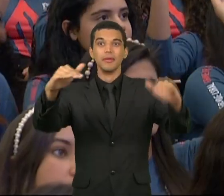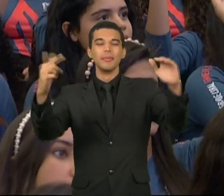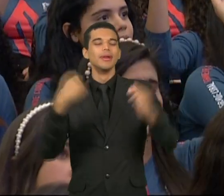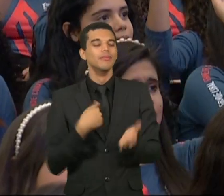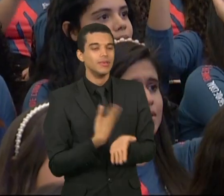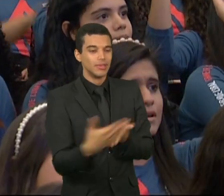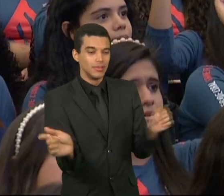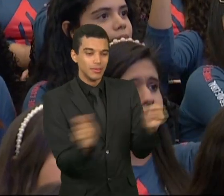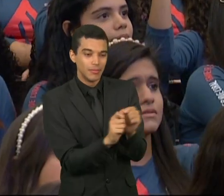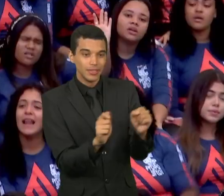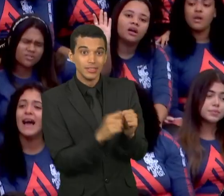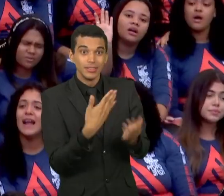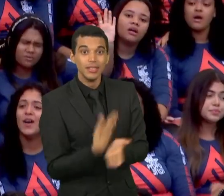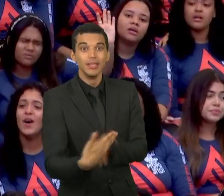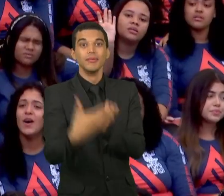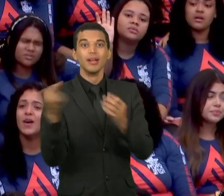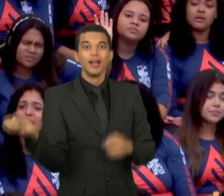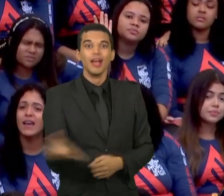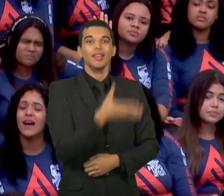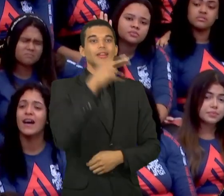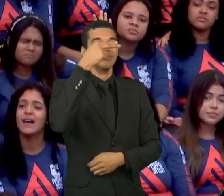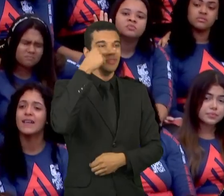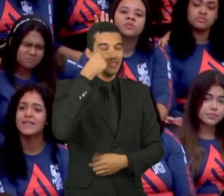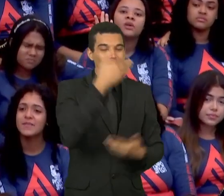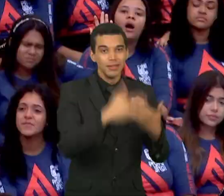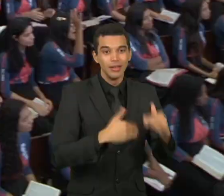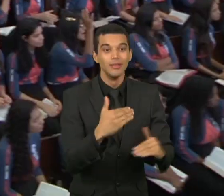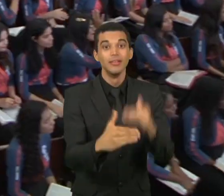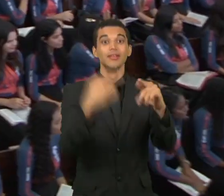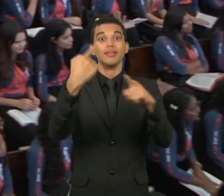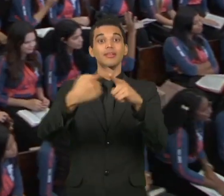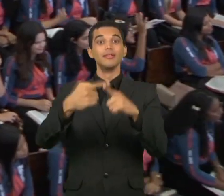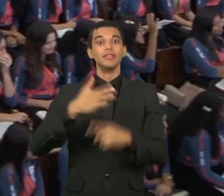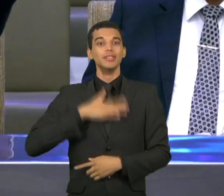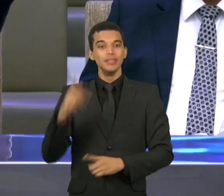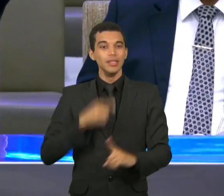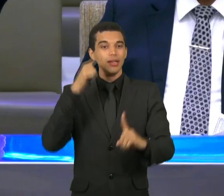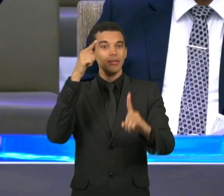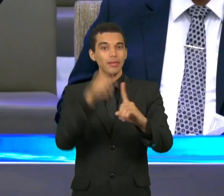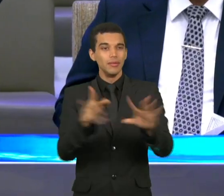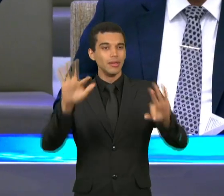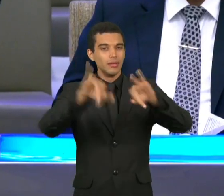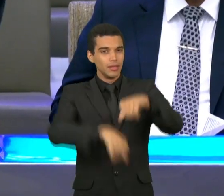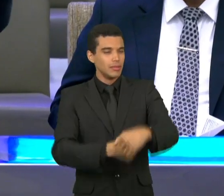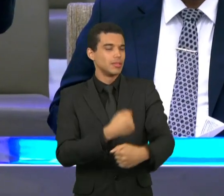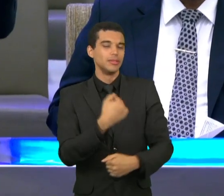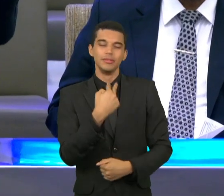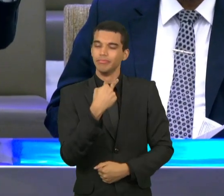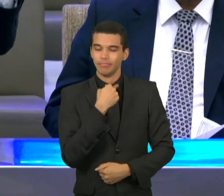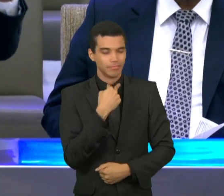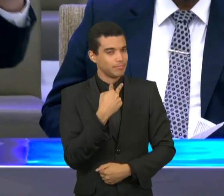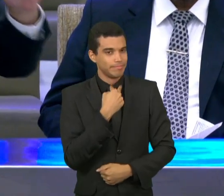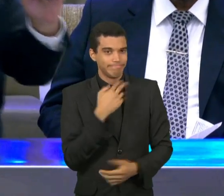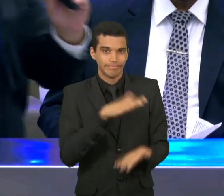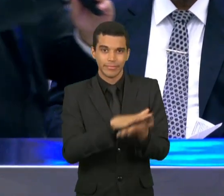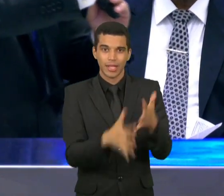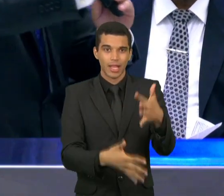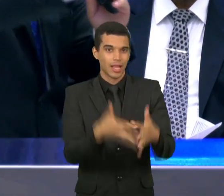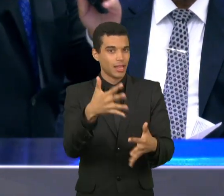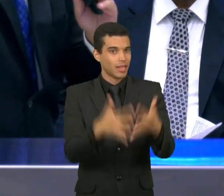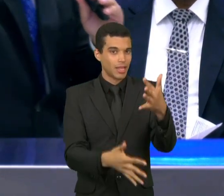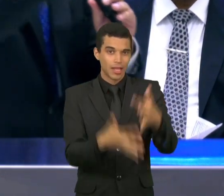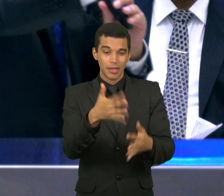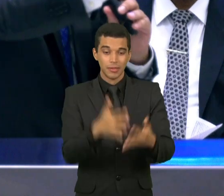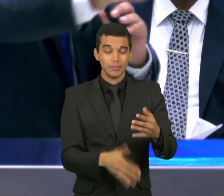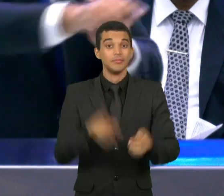nova geração, porque o meu propósito não pode ser interrompido. Deus, preservando